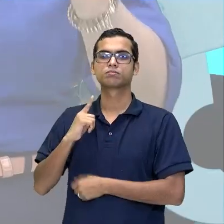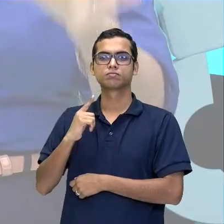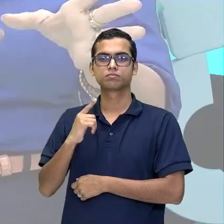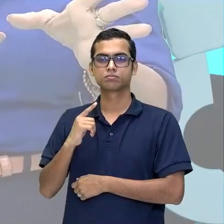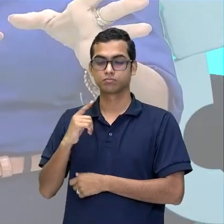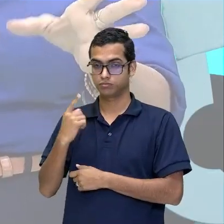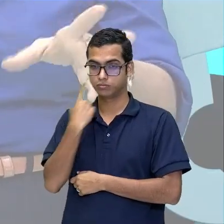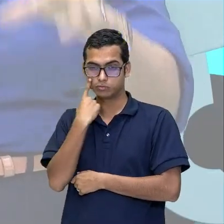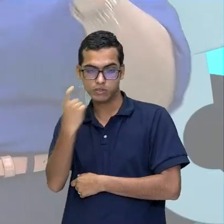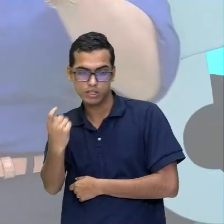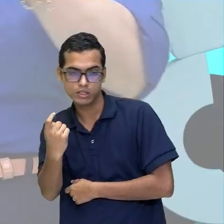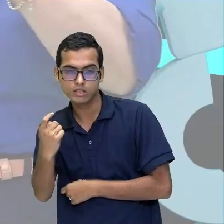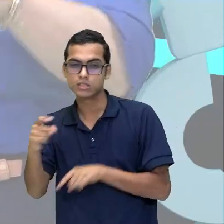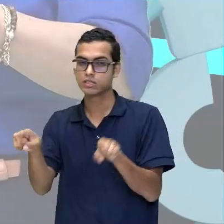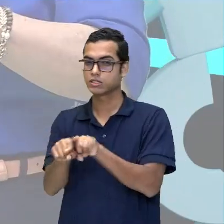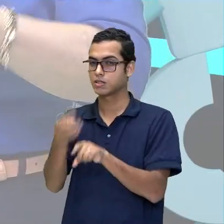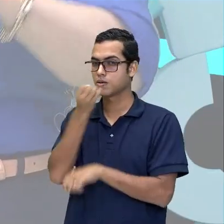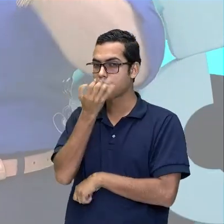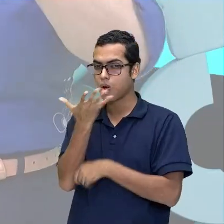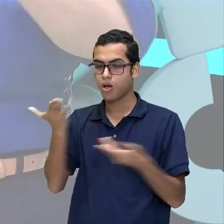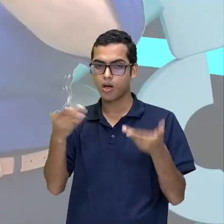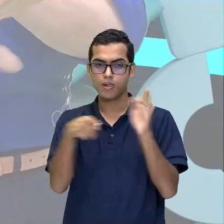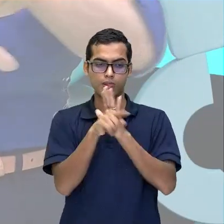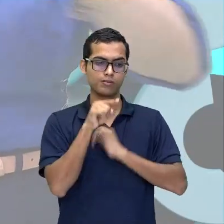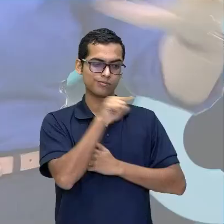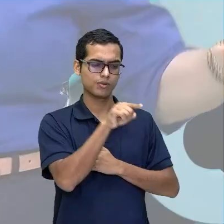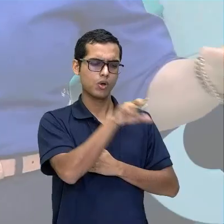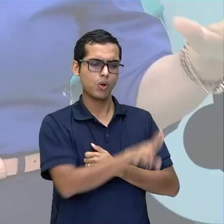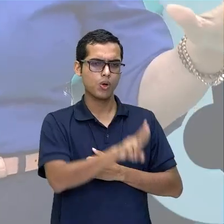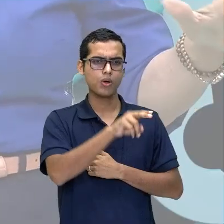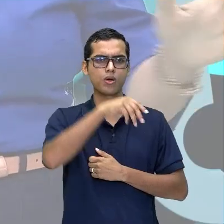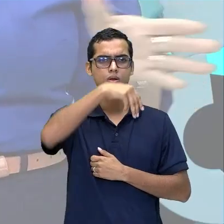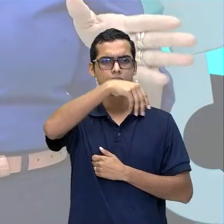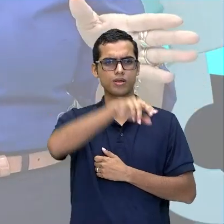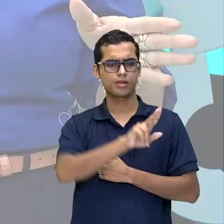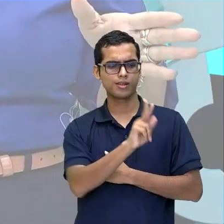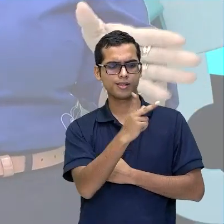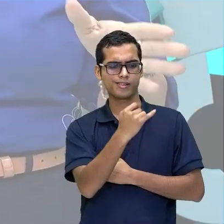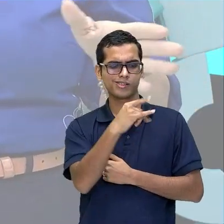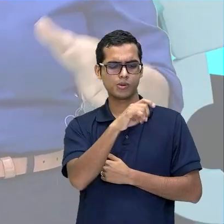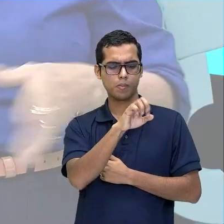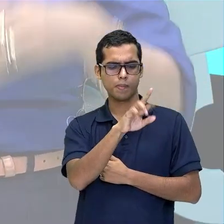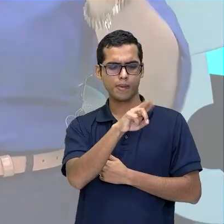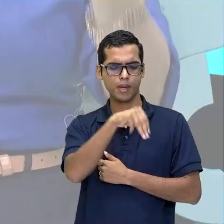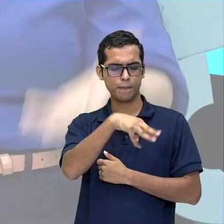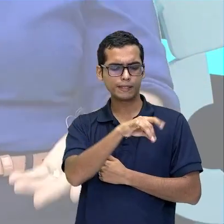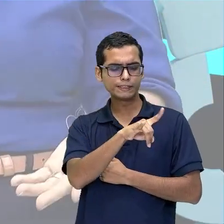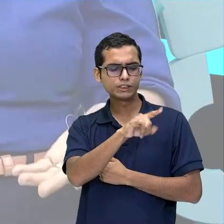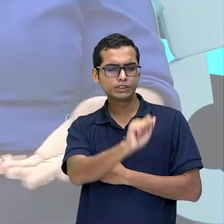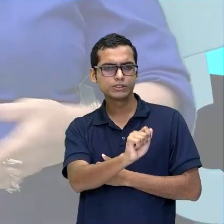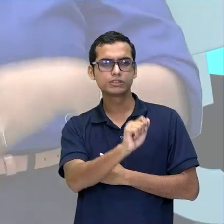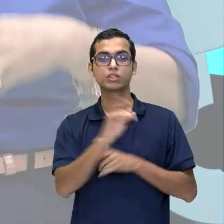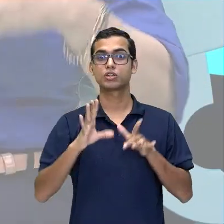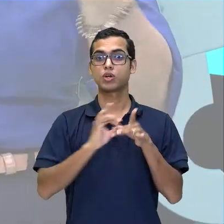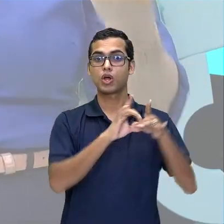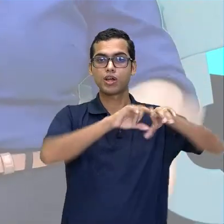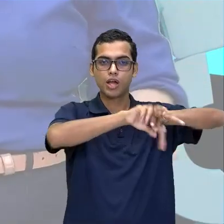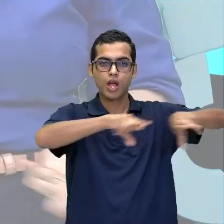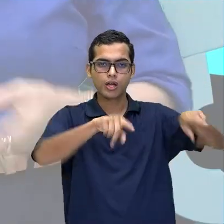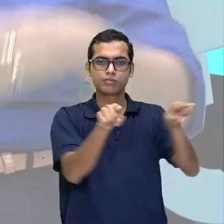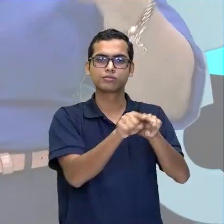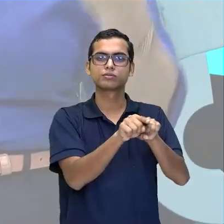eficaz. A multimídia, ela pode ser utilizada em uma variedade de contextos, né, incluindo a educação,